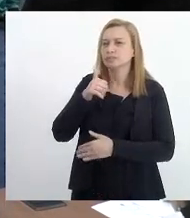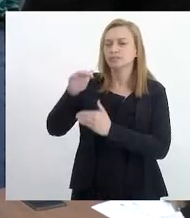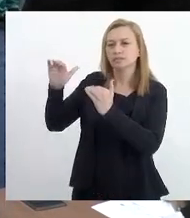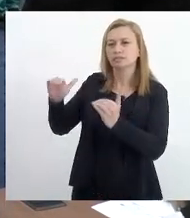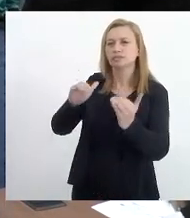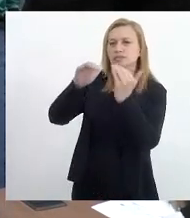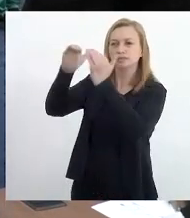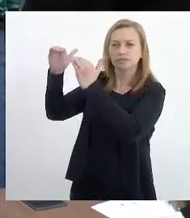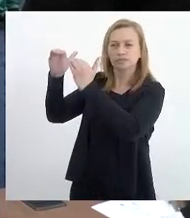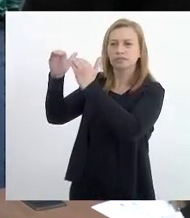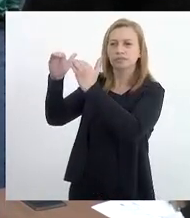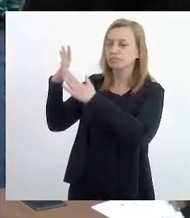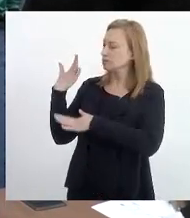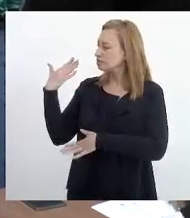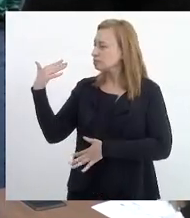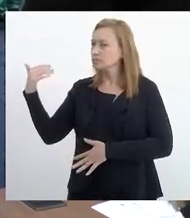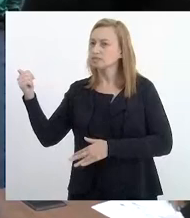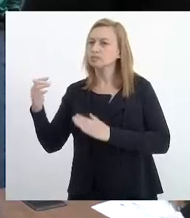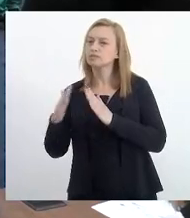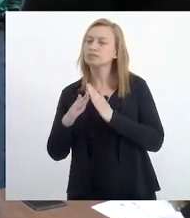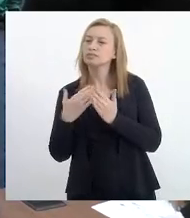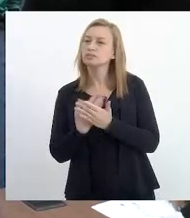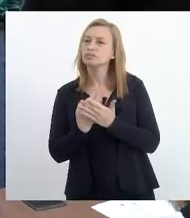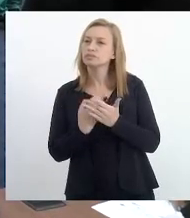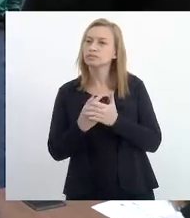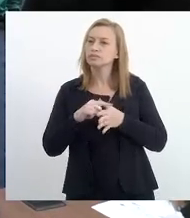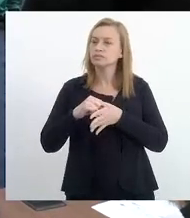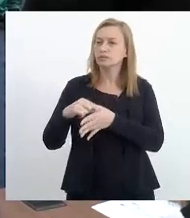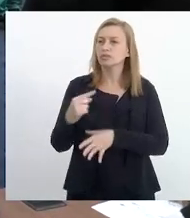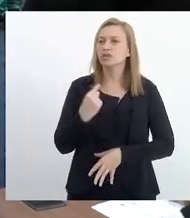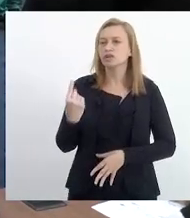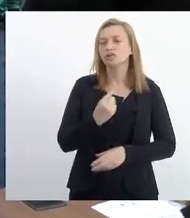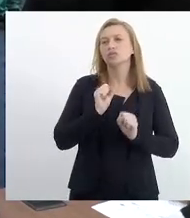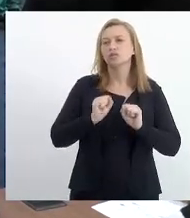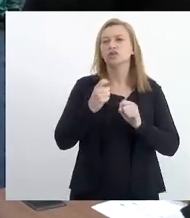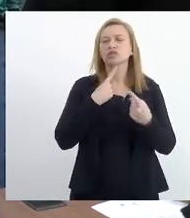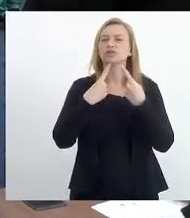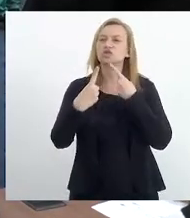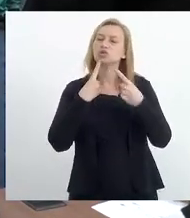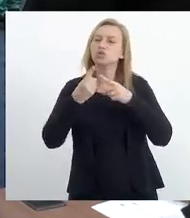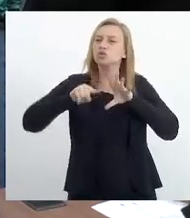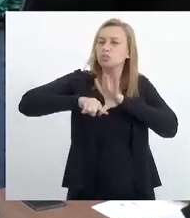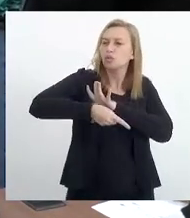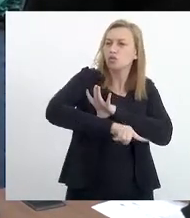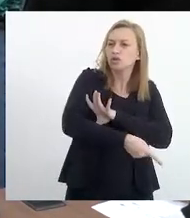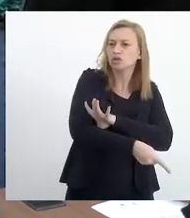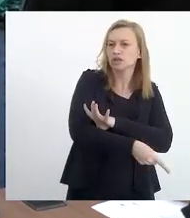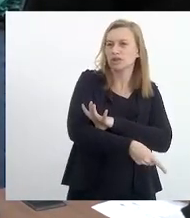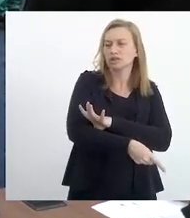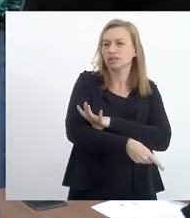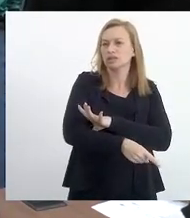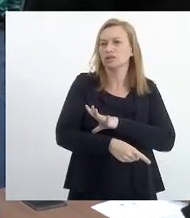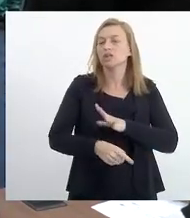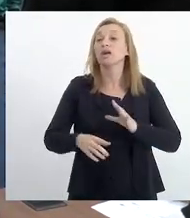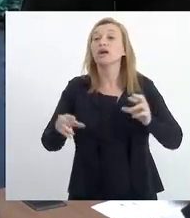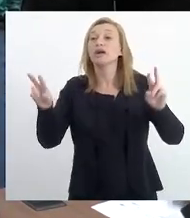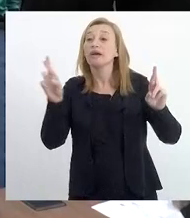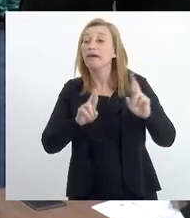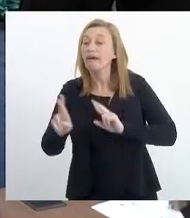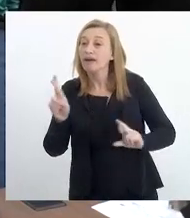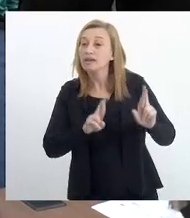que chamou o Colégio de Líderes para que nós pudéssemos debater com mais profundidade em relação